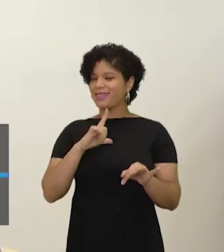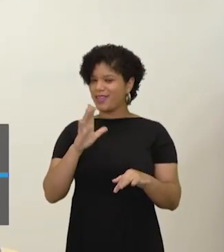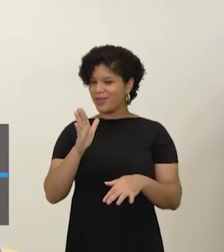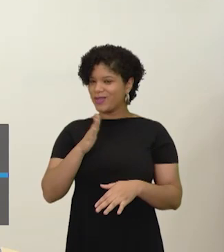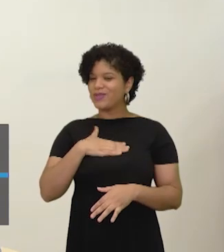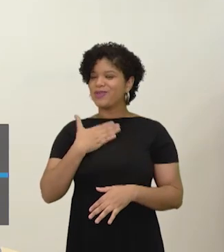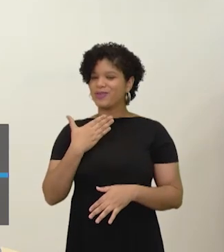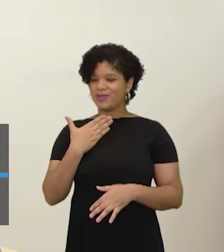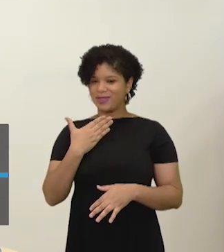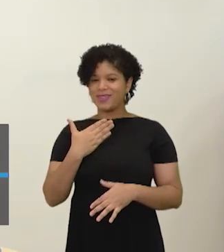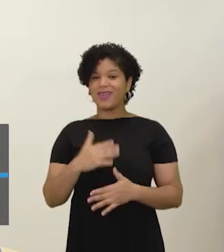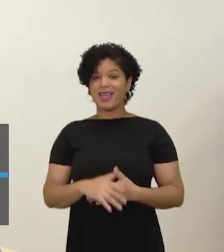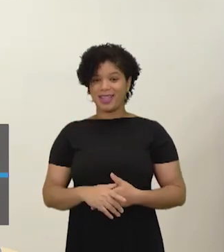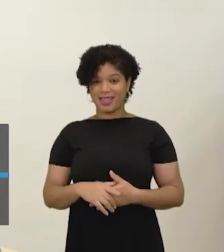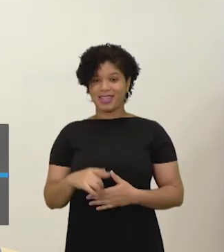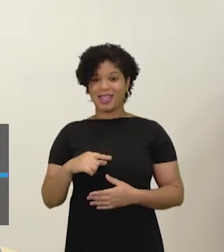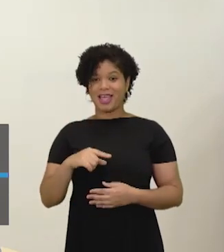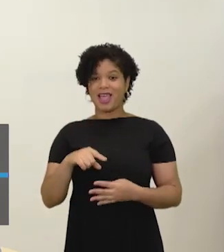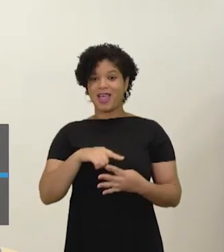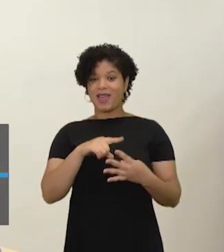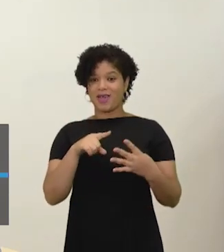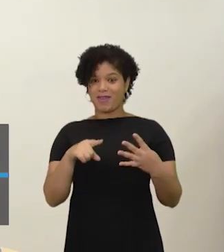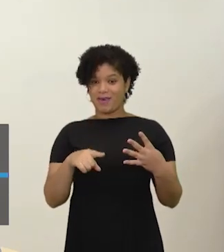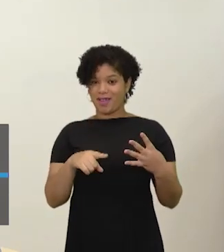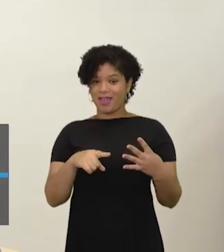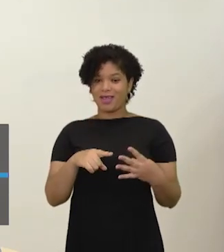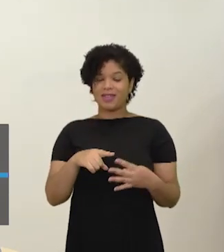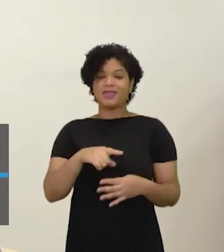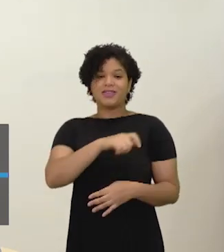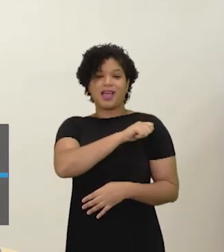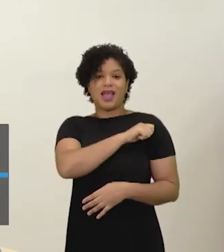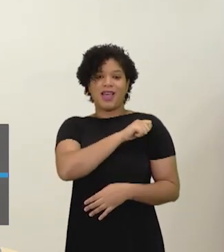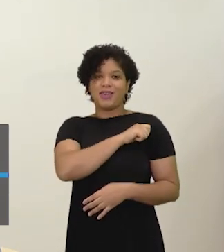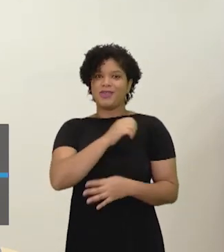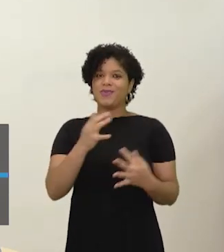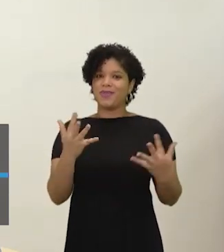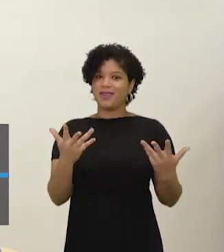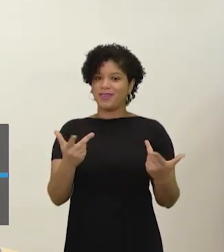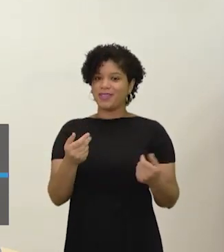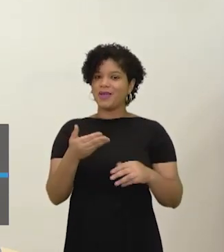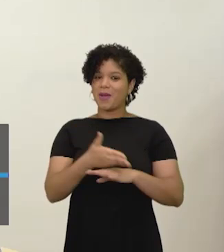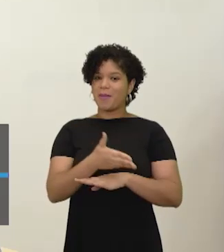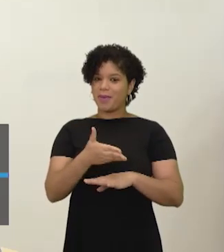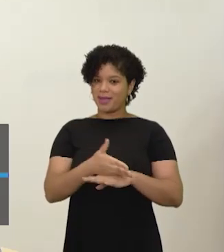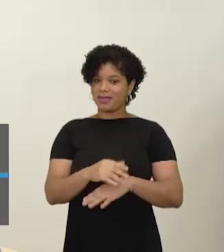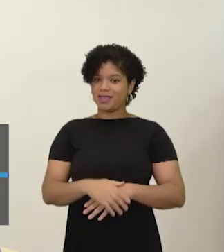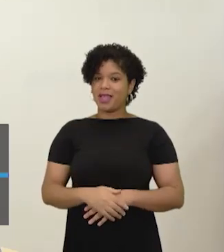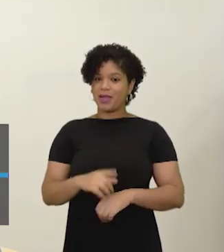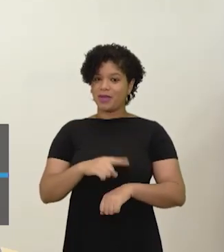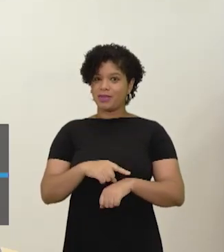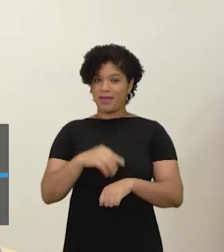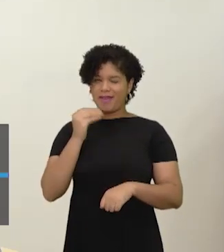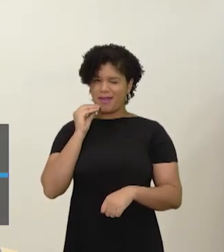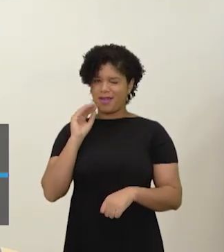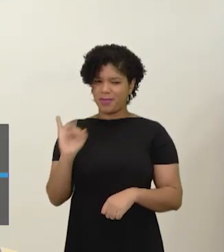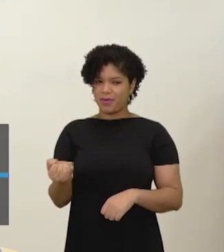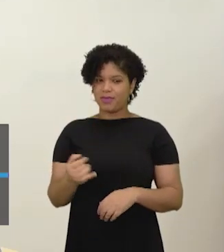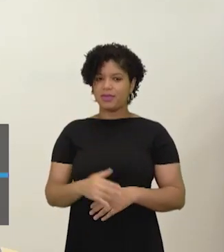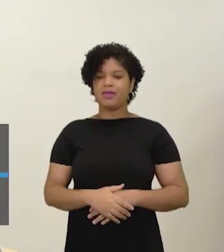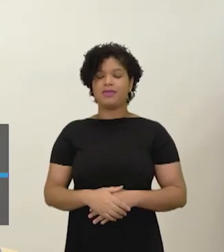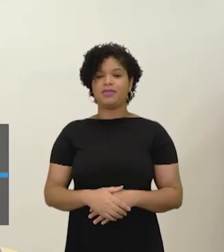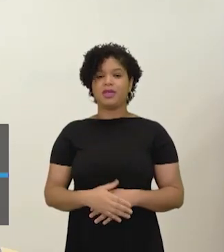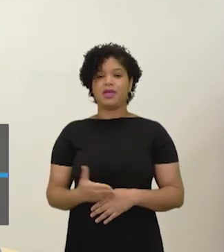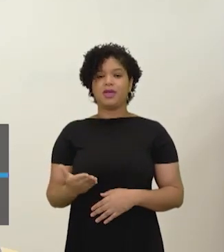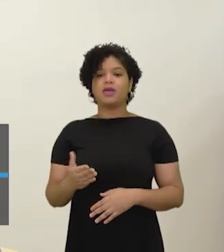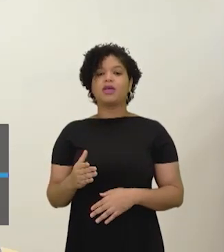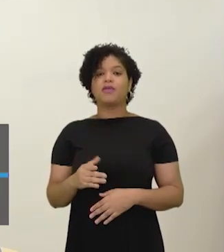vocês. Nós temos uma participação de 4 alunas muito incríveis e aí eu quero aproveitar um pouquinho o tempo. Vou deixar para vocês aqui